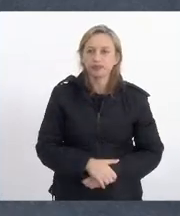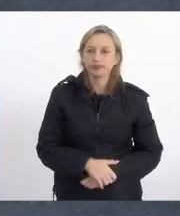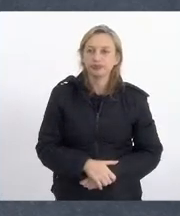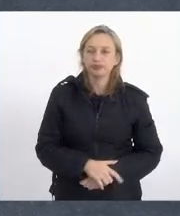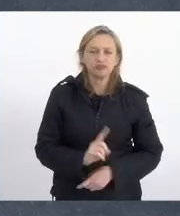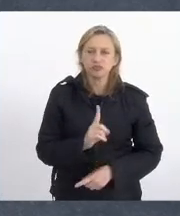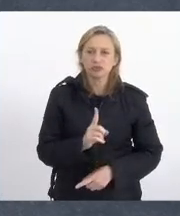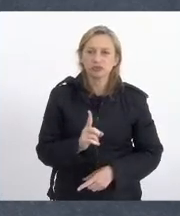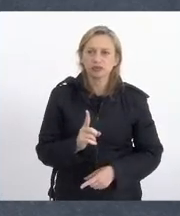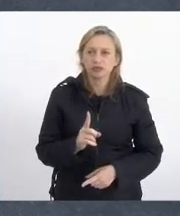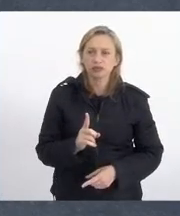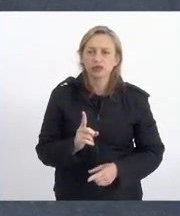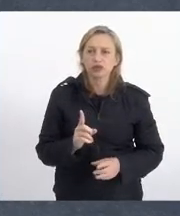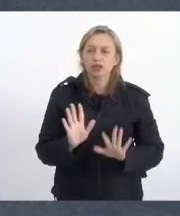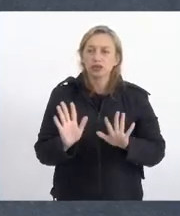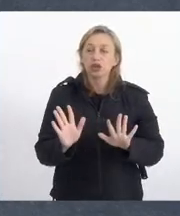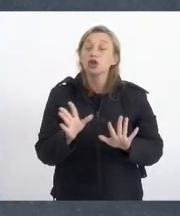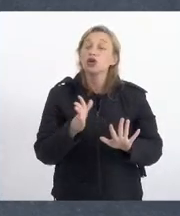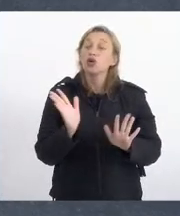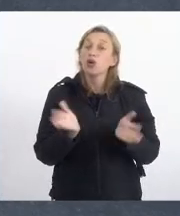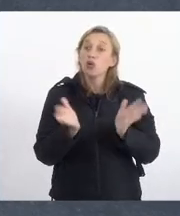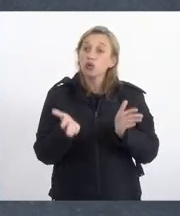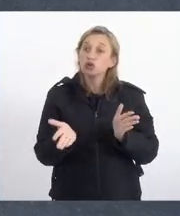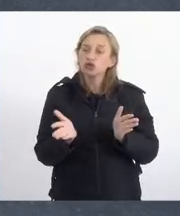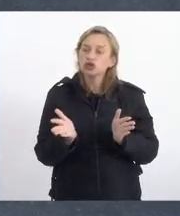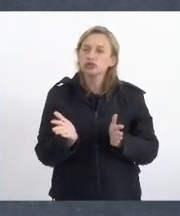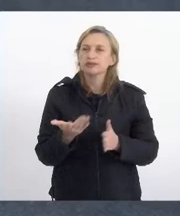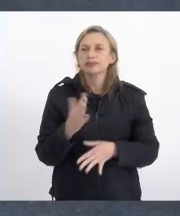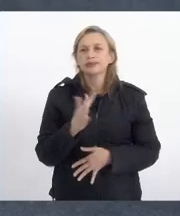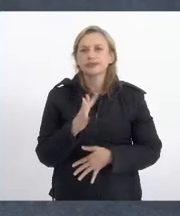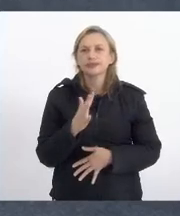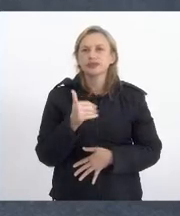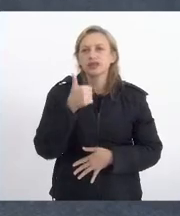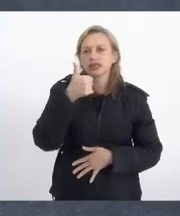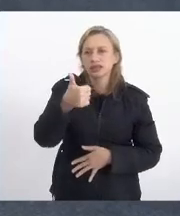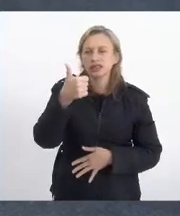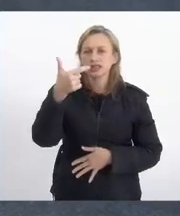discurso político. Nós hoje somos aproximadamente